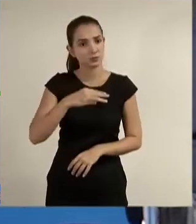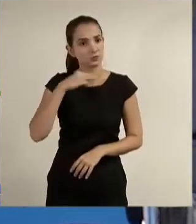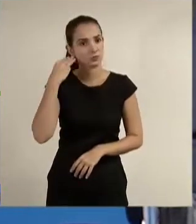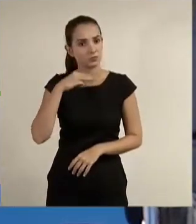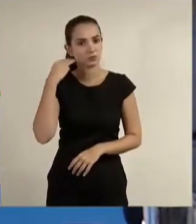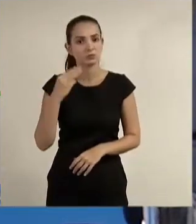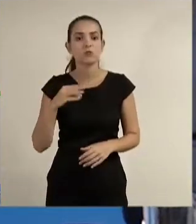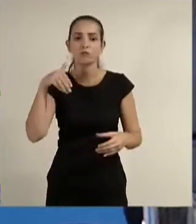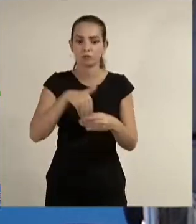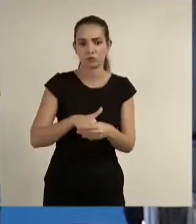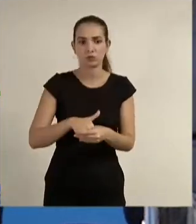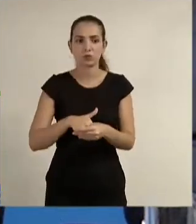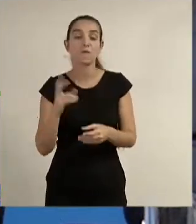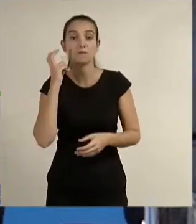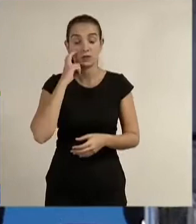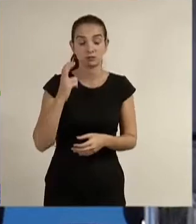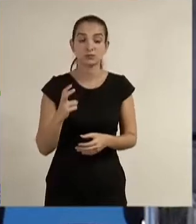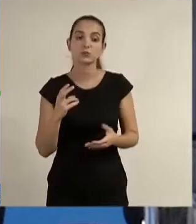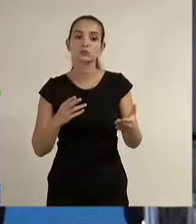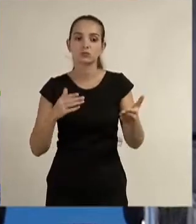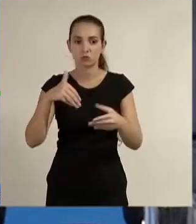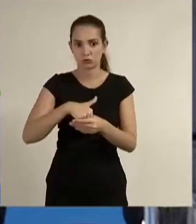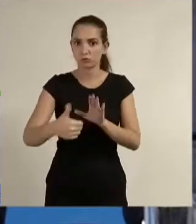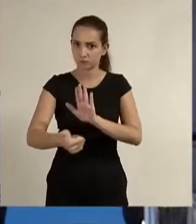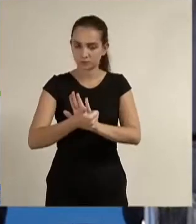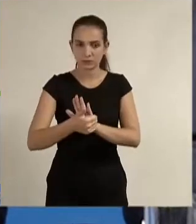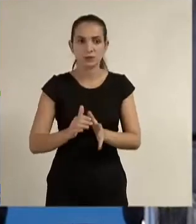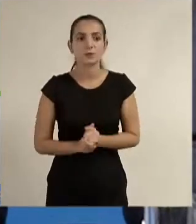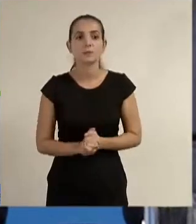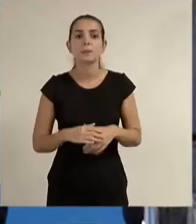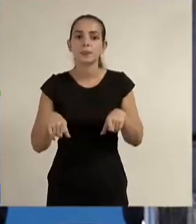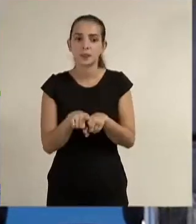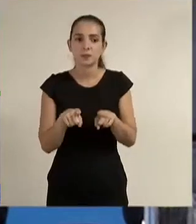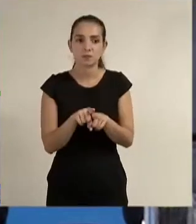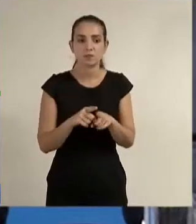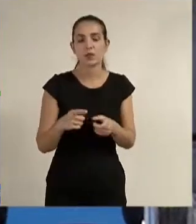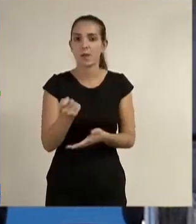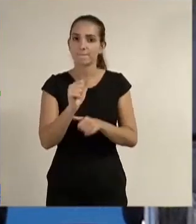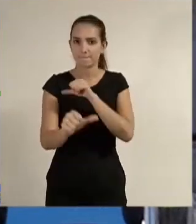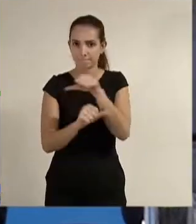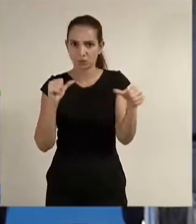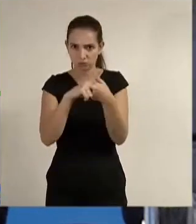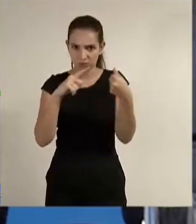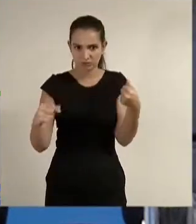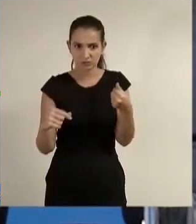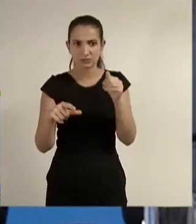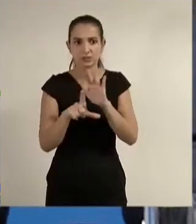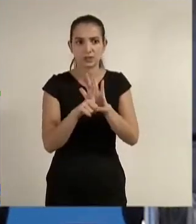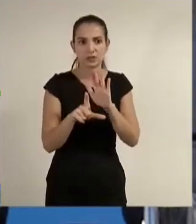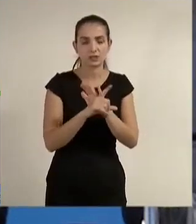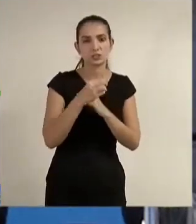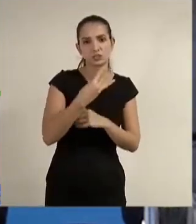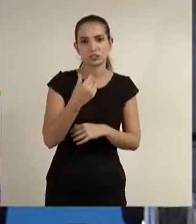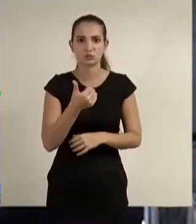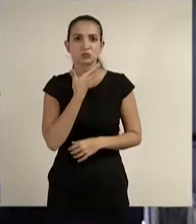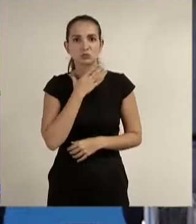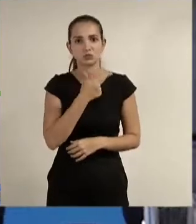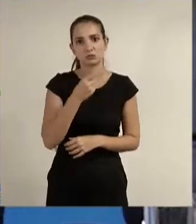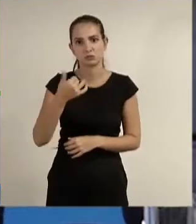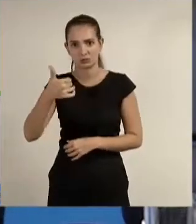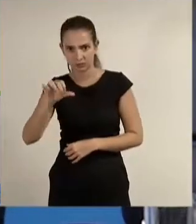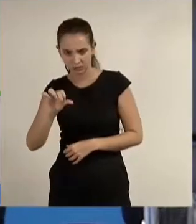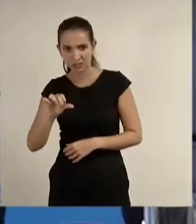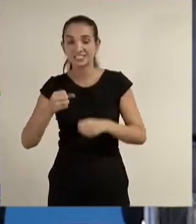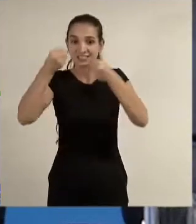Mensagem do TCE número 1/2019. Altera dispositivo da Lei 3877, de 31 de março de 2010, que dispõe sobre